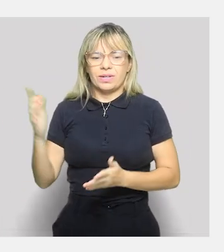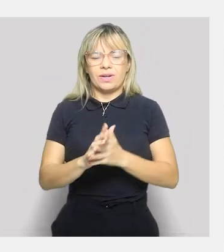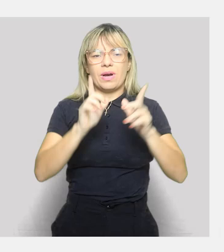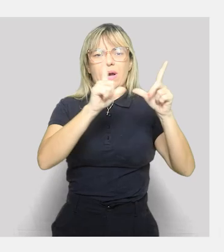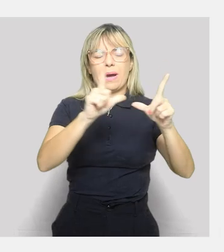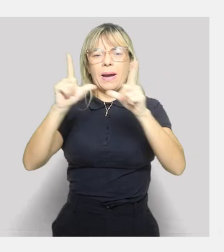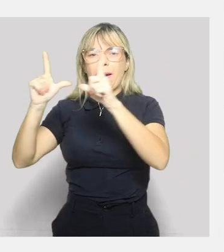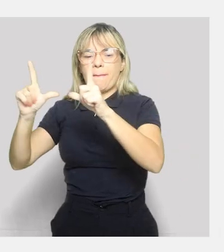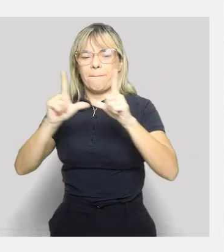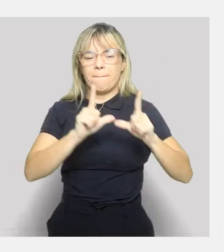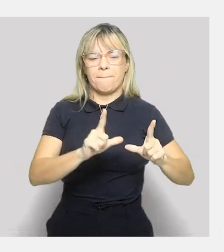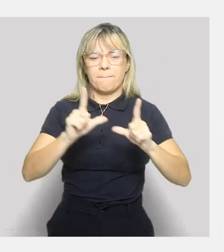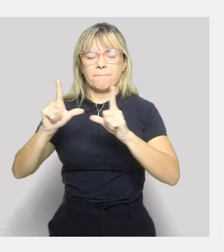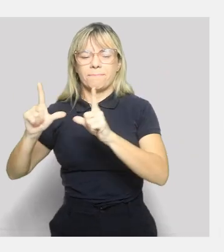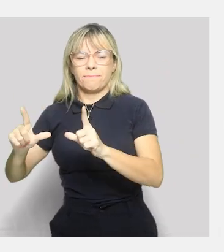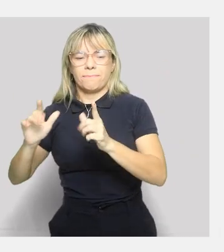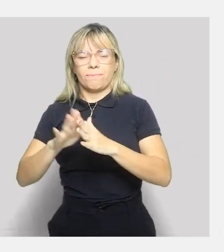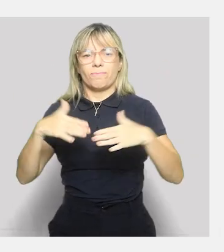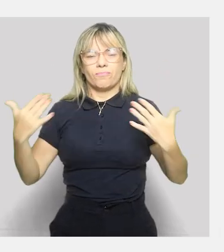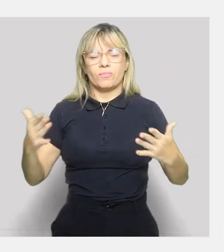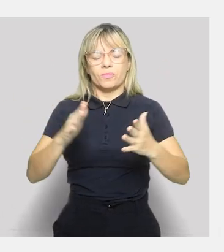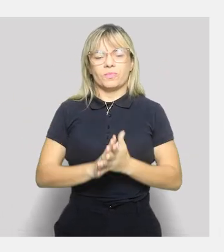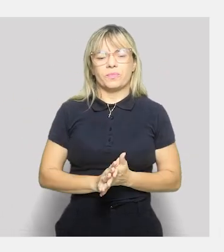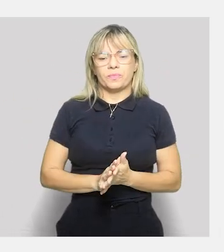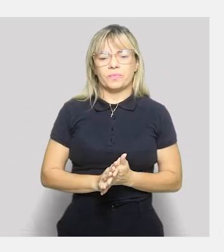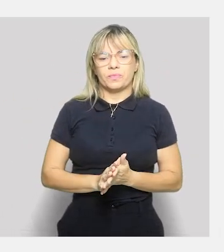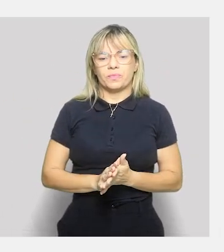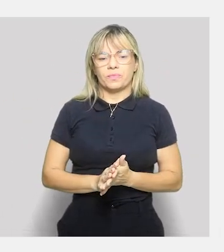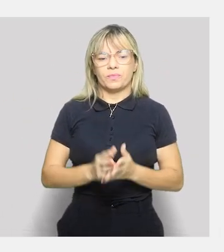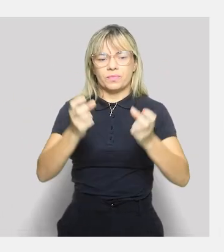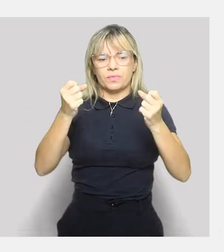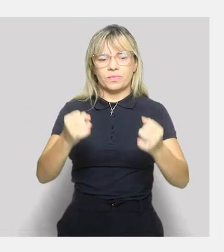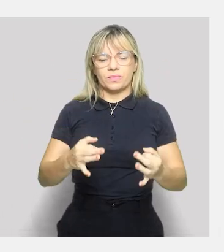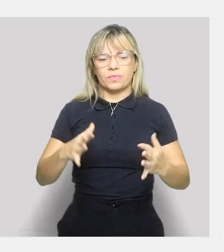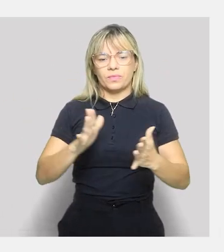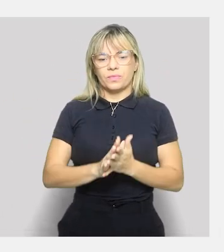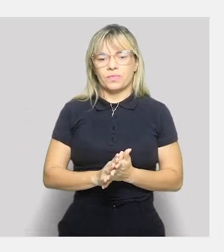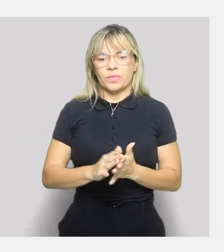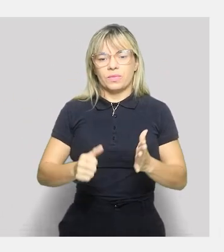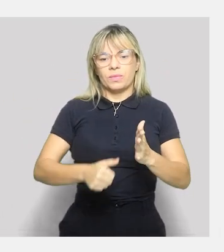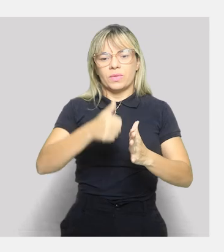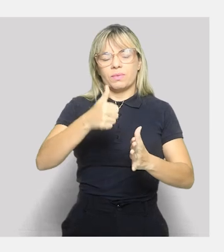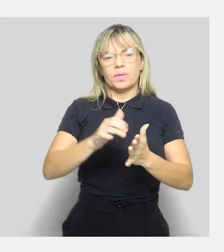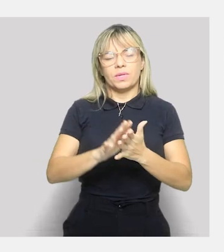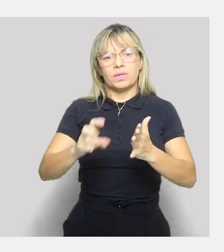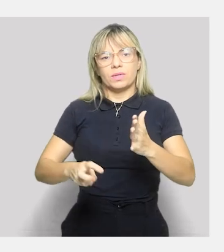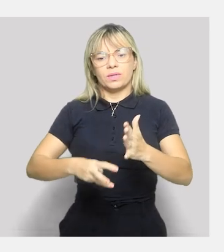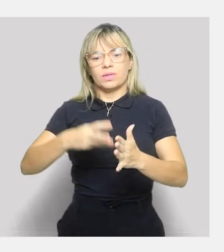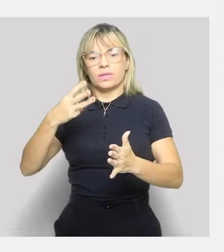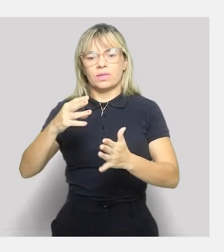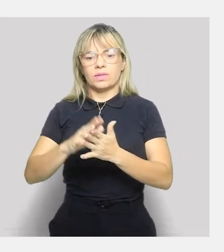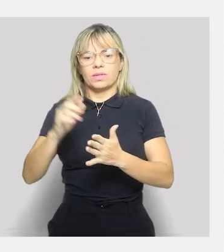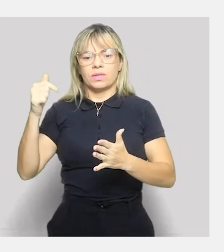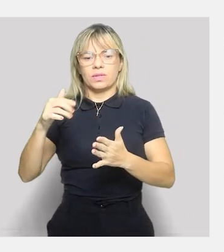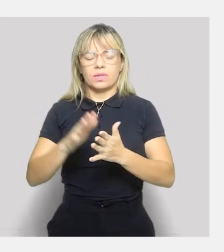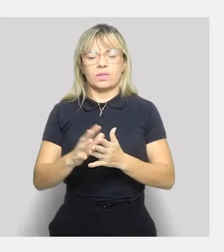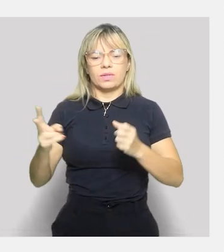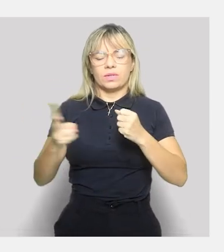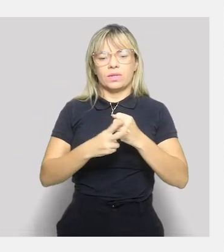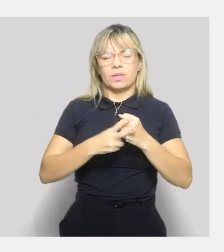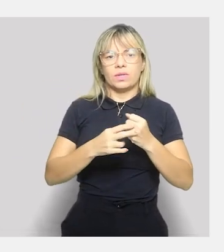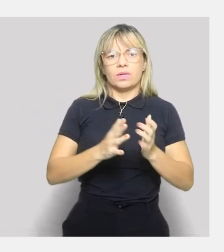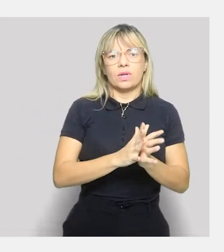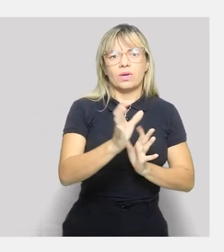tira e a questão está explorando o seguinte, os verbos do primeiro e do terceiro quadrinho na ordem que aparece. Então,